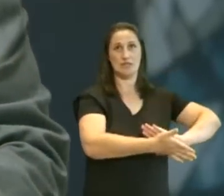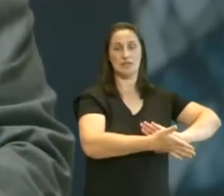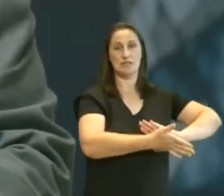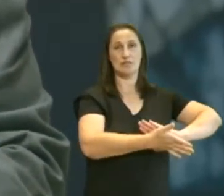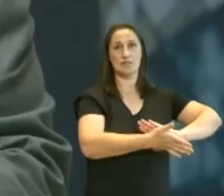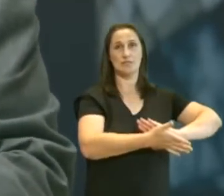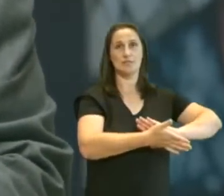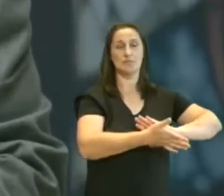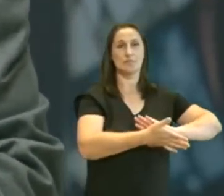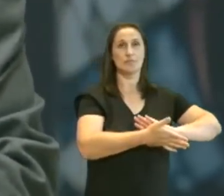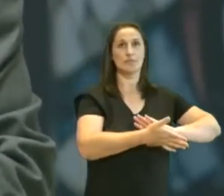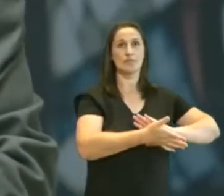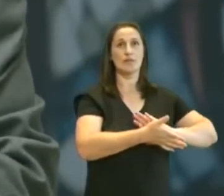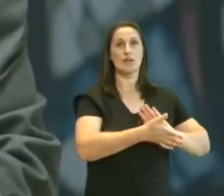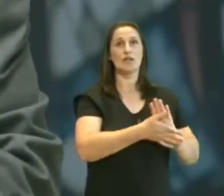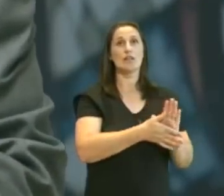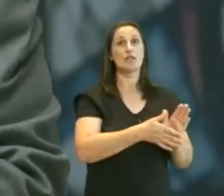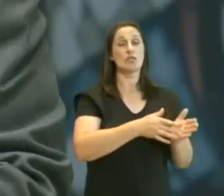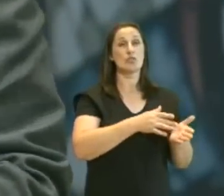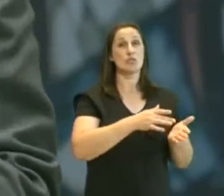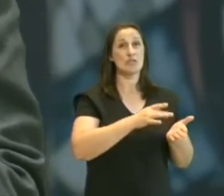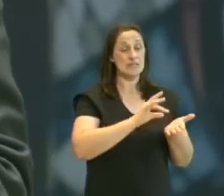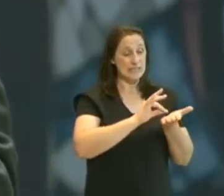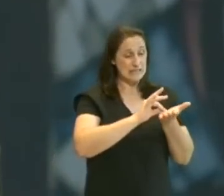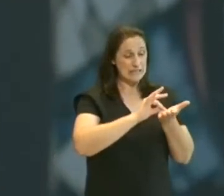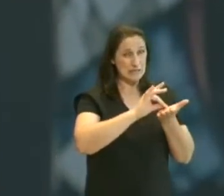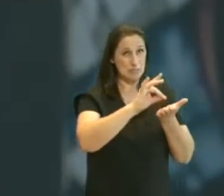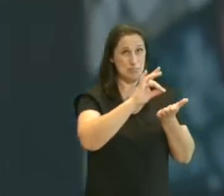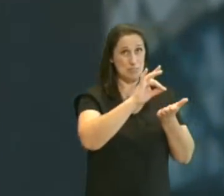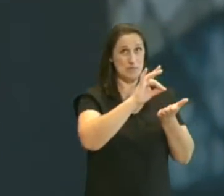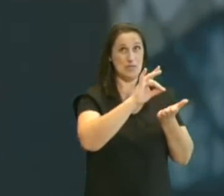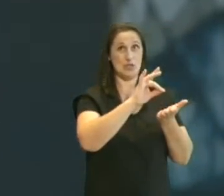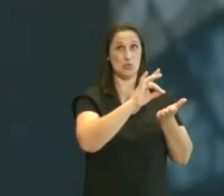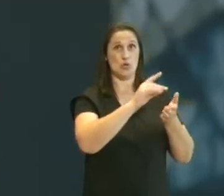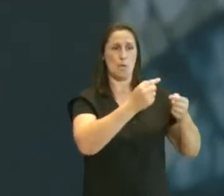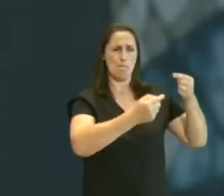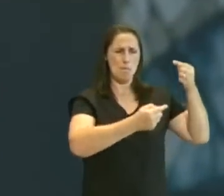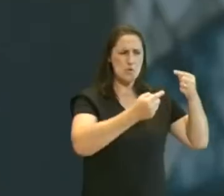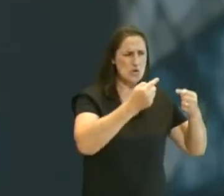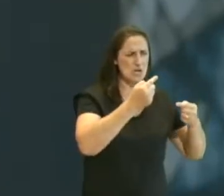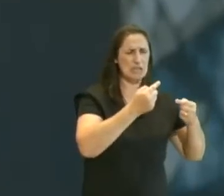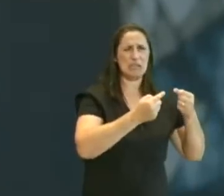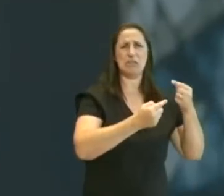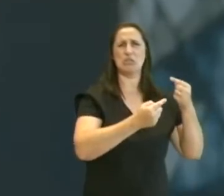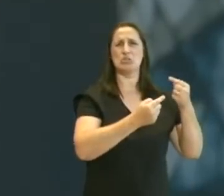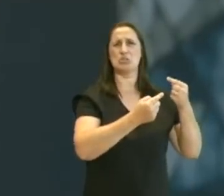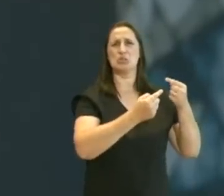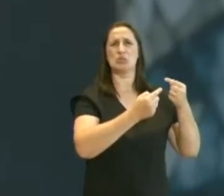os verdadeiros inimigos não estavam no domínio político institucional, mas